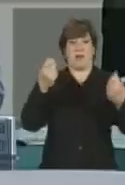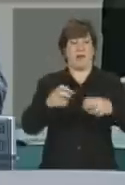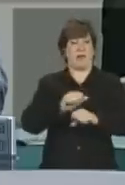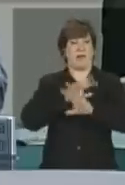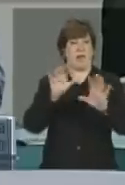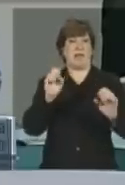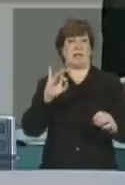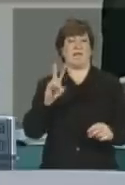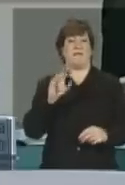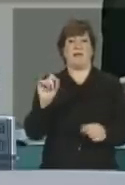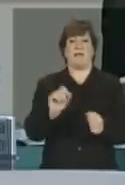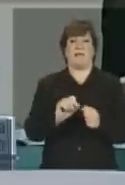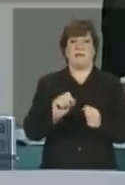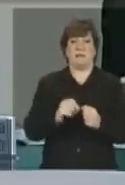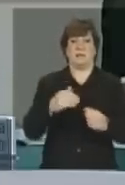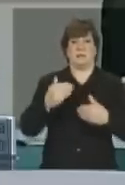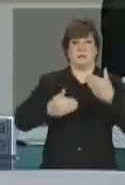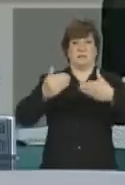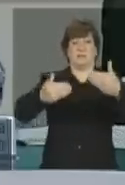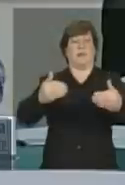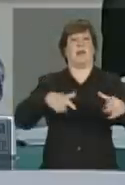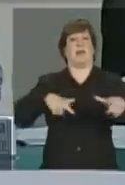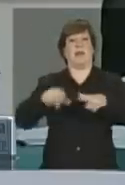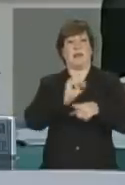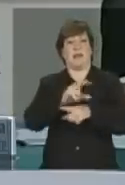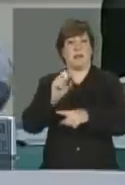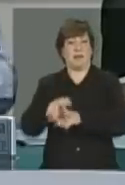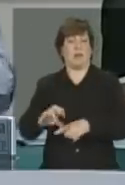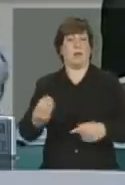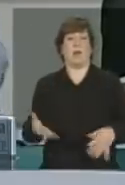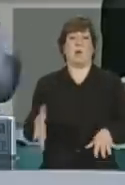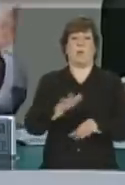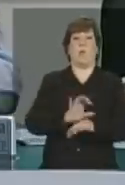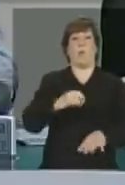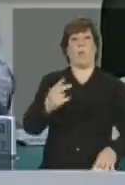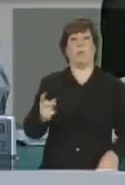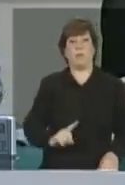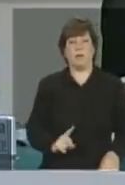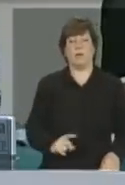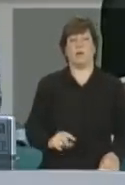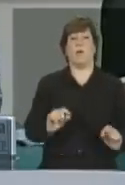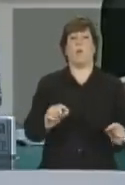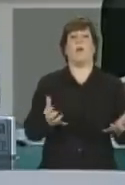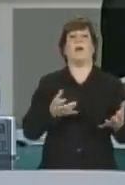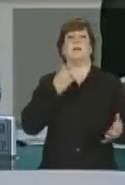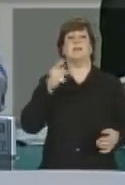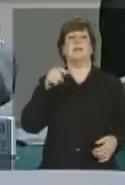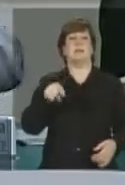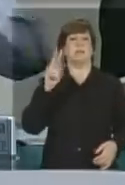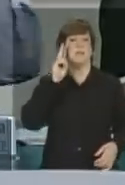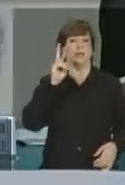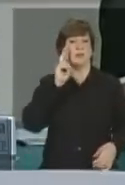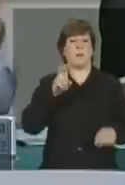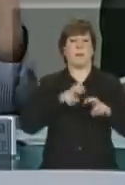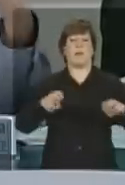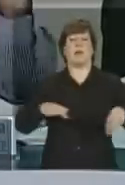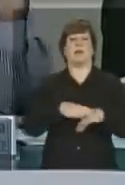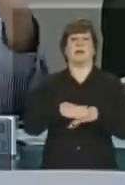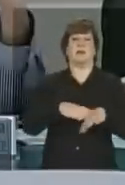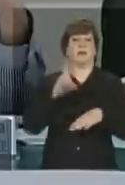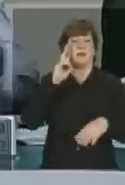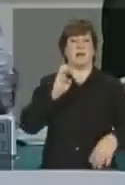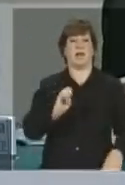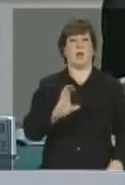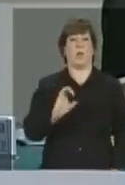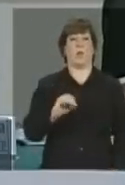ou não, se a economia verde é inclusiva ou não, o que é isso que significa que a economia verde está na mesa. Então, você tem os dois pontos, os